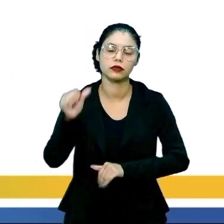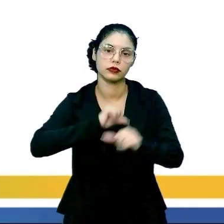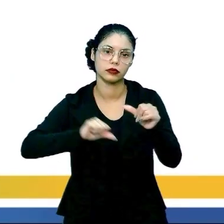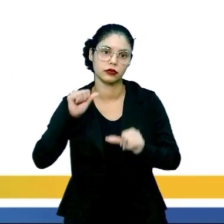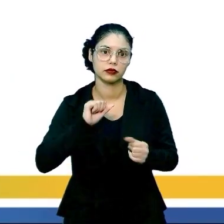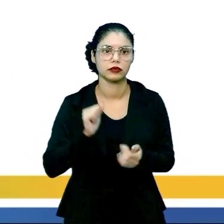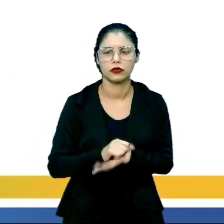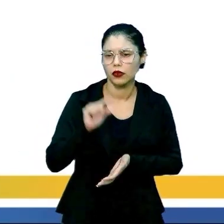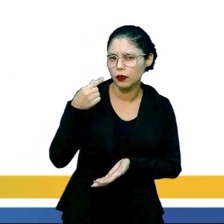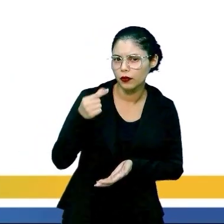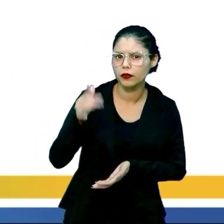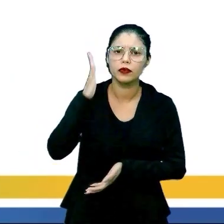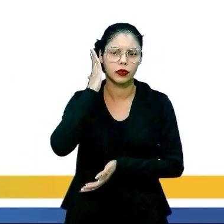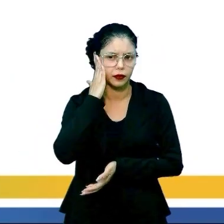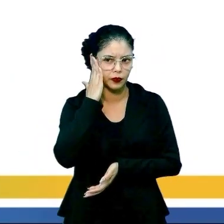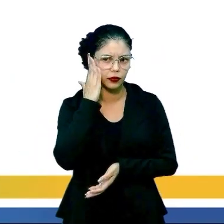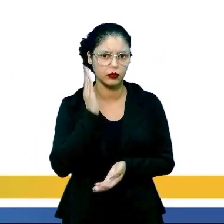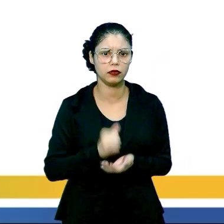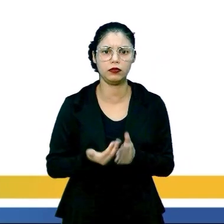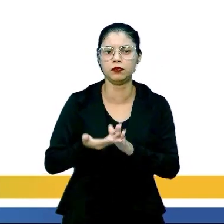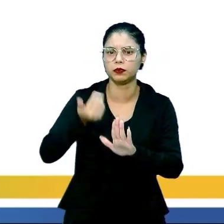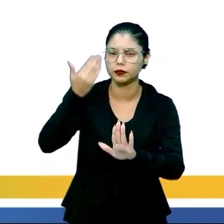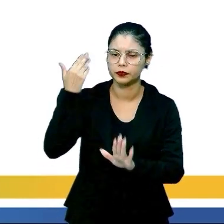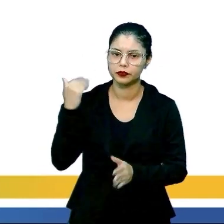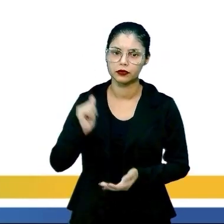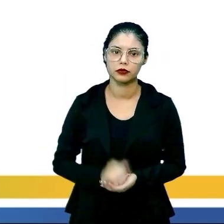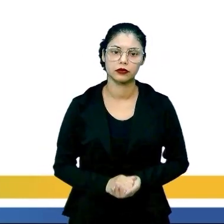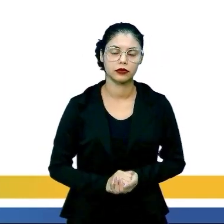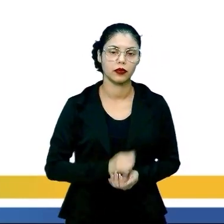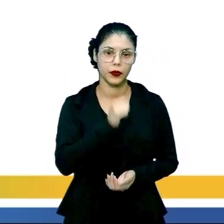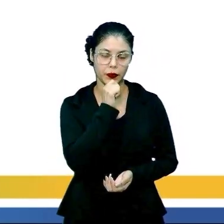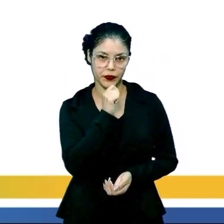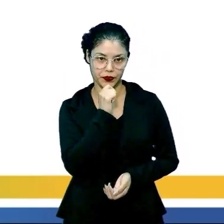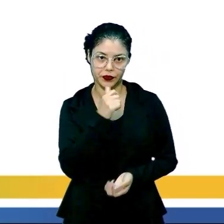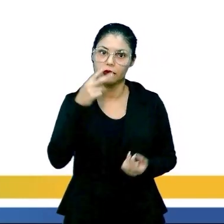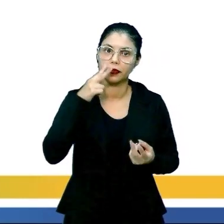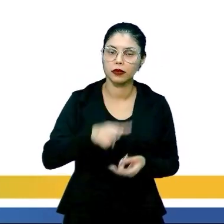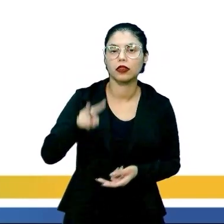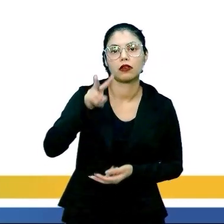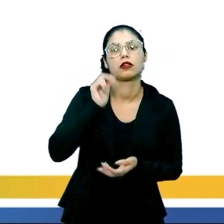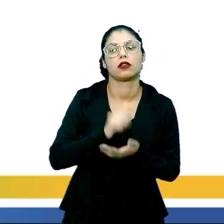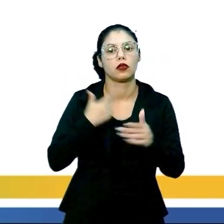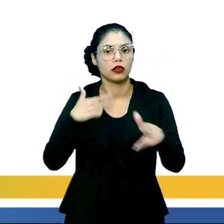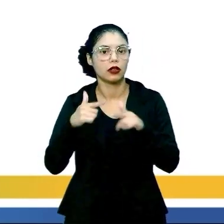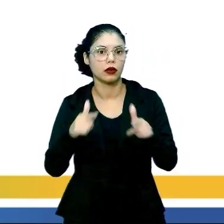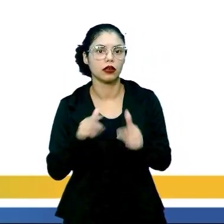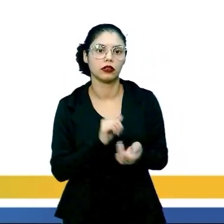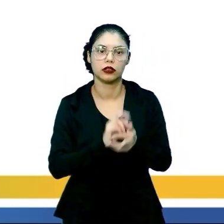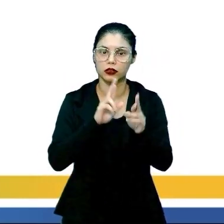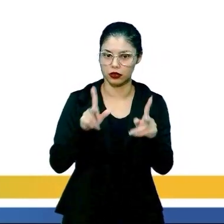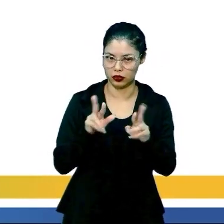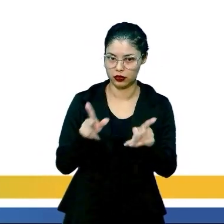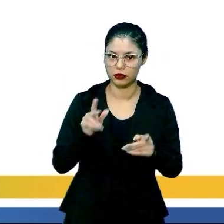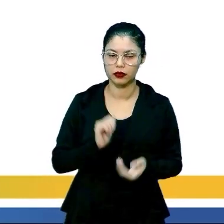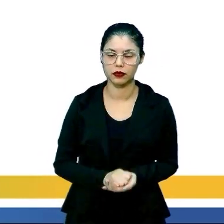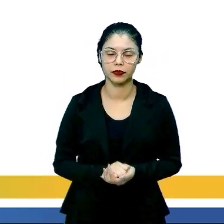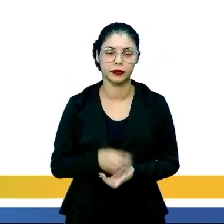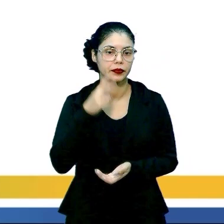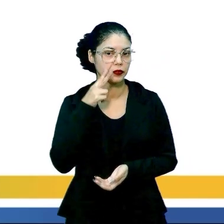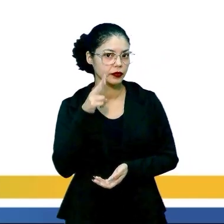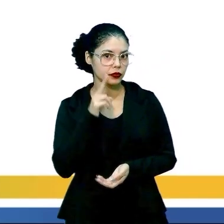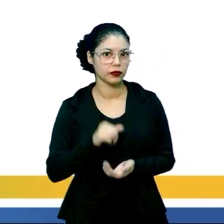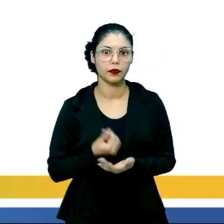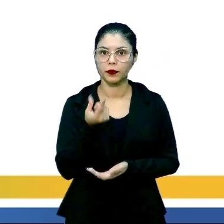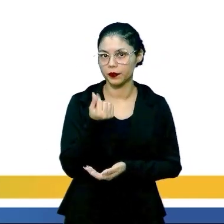um pouquinho o pensamento das pessoas daquela época, né? Que viam o trabalho de uma forma diferente, que viam